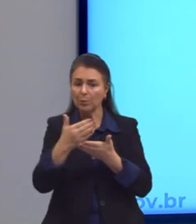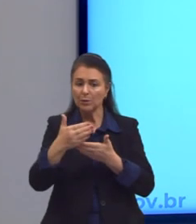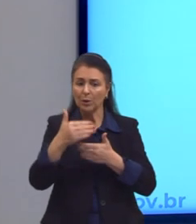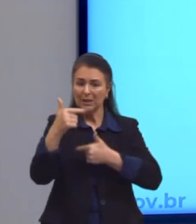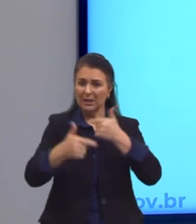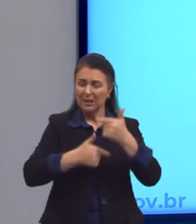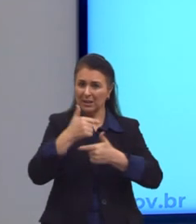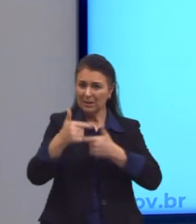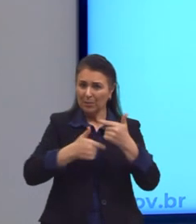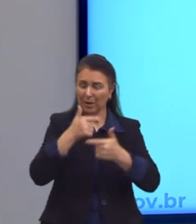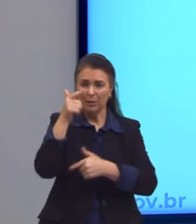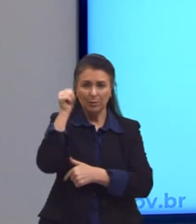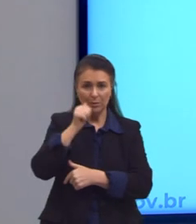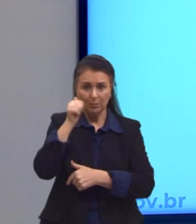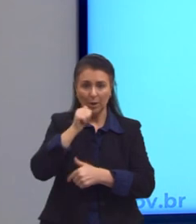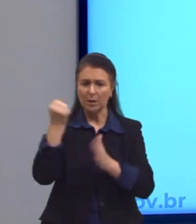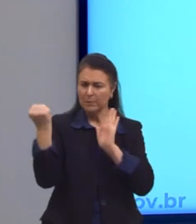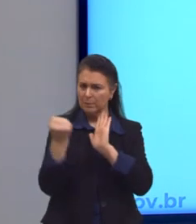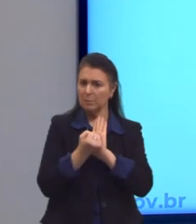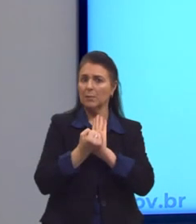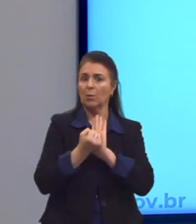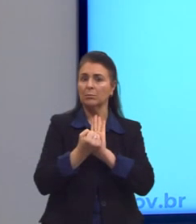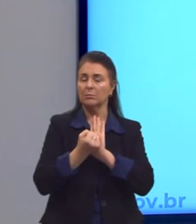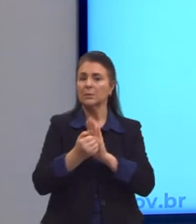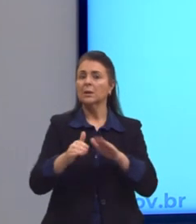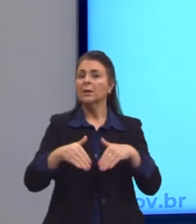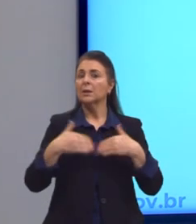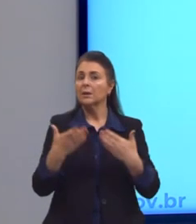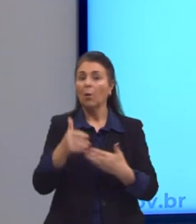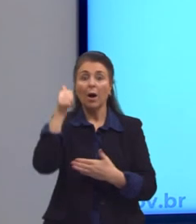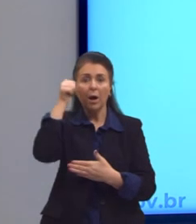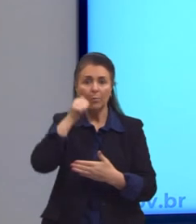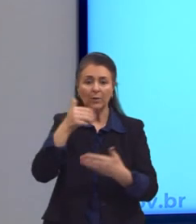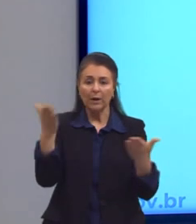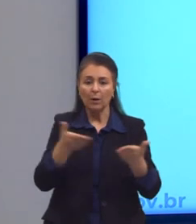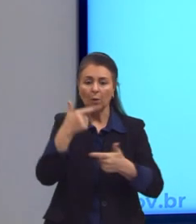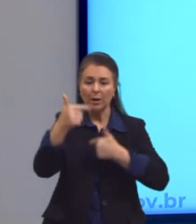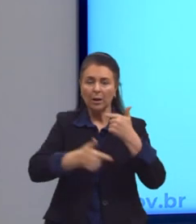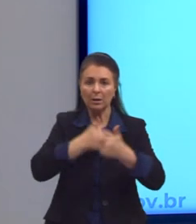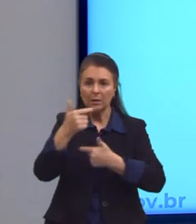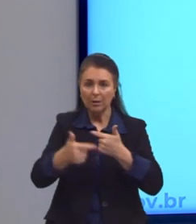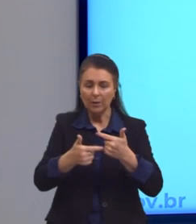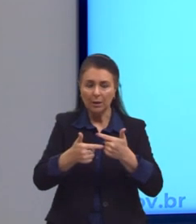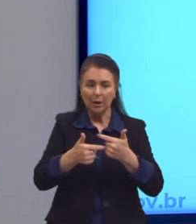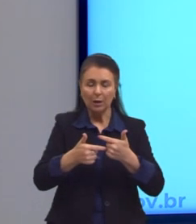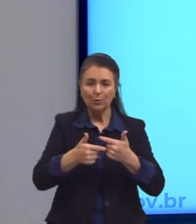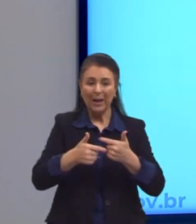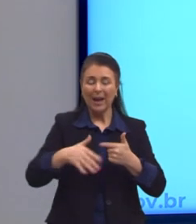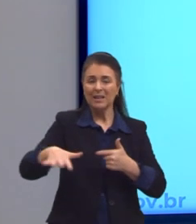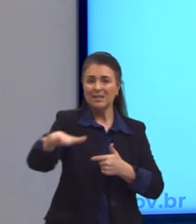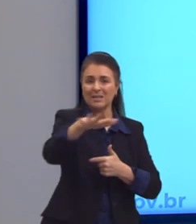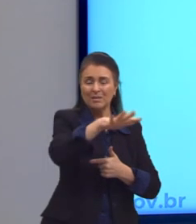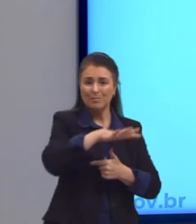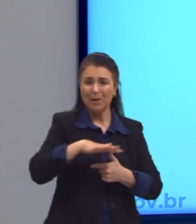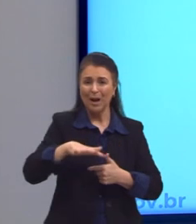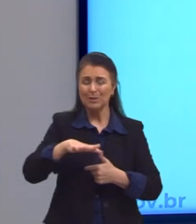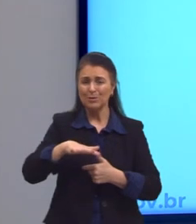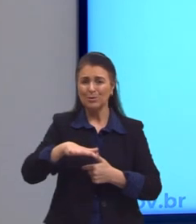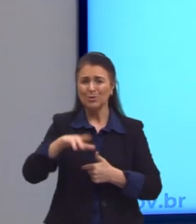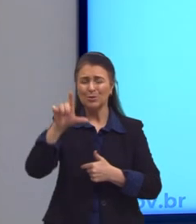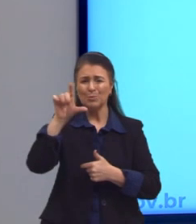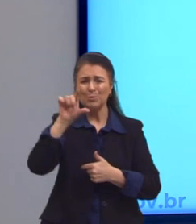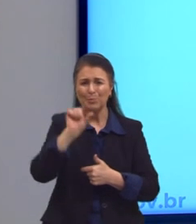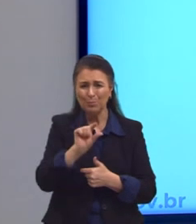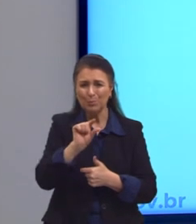marcante. Entretanto, essa presença feminina se dá mais no espaço dos empregos precários, onde a exploração,